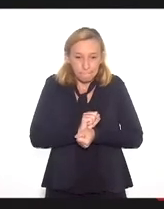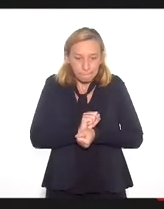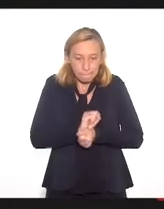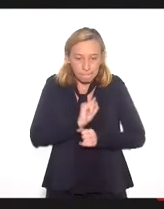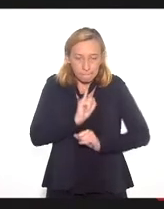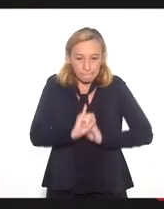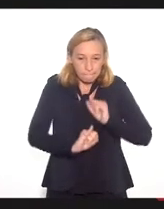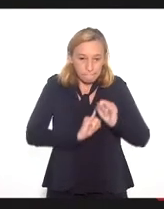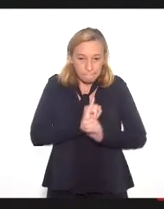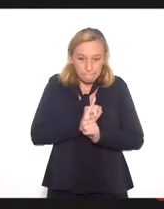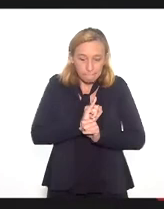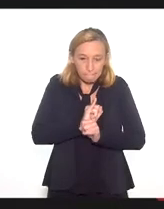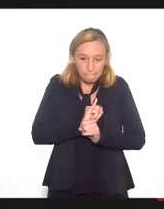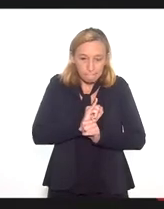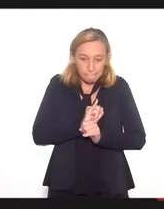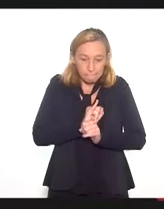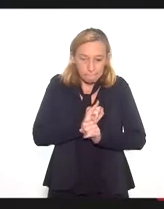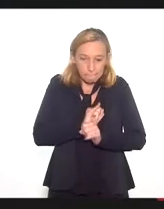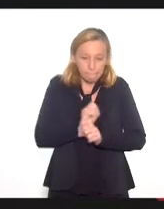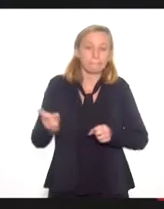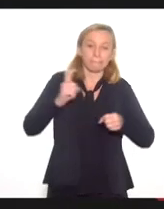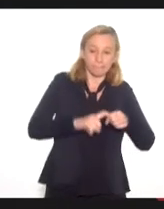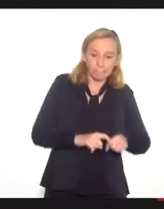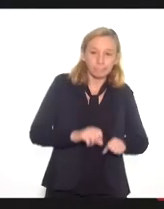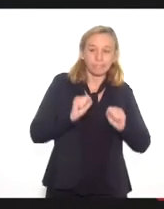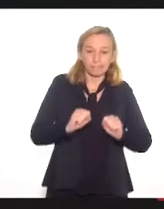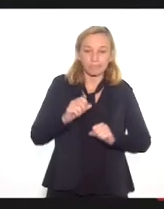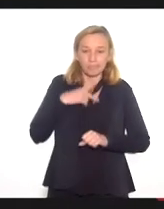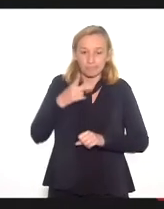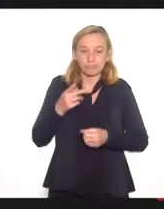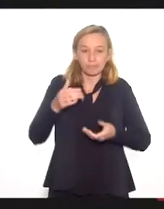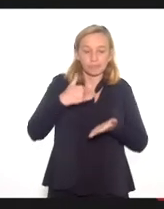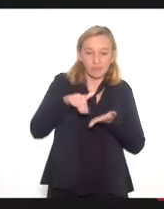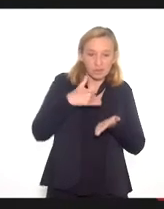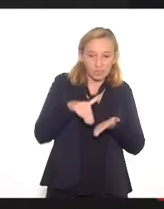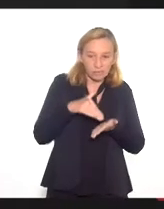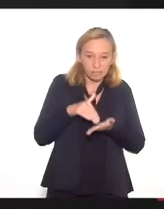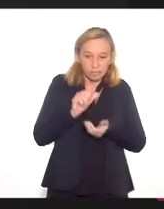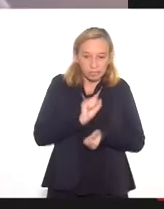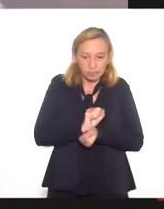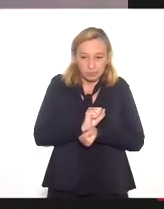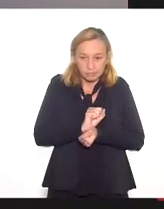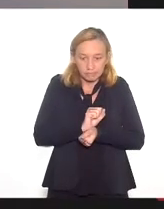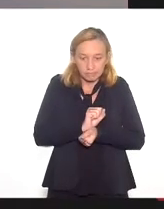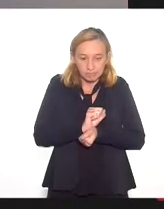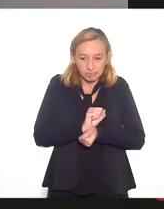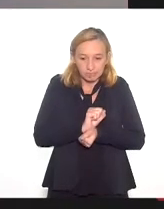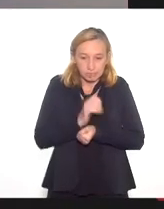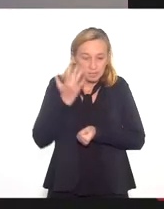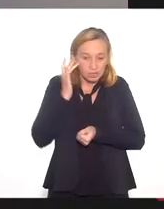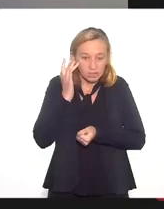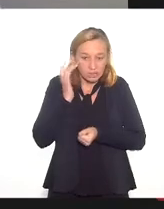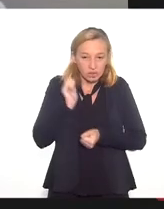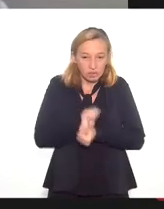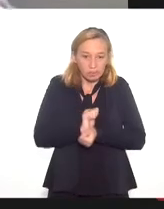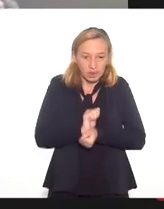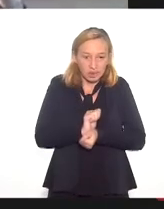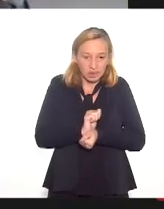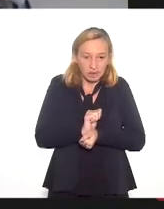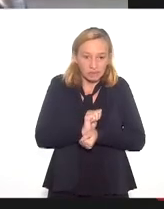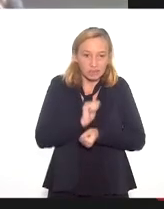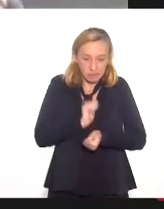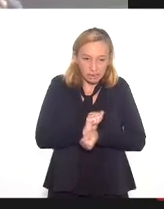pode colocar né o secretário já eu acho que eu travei